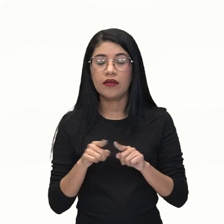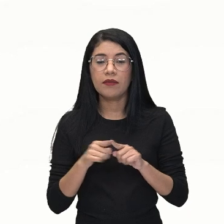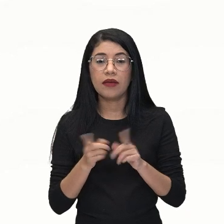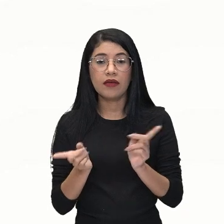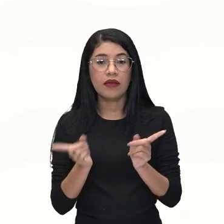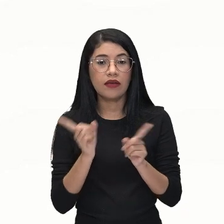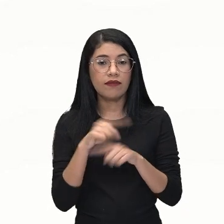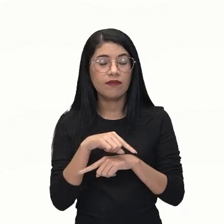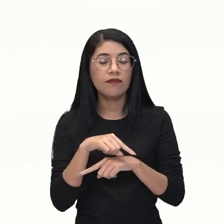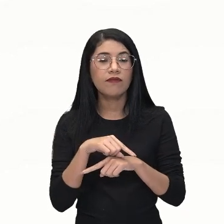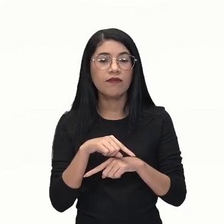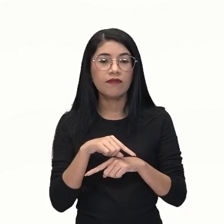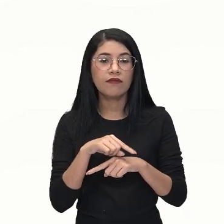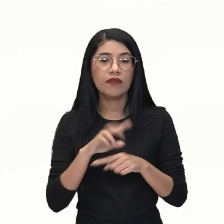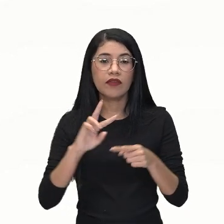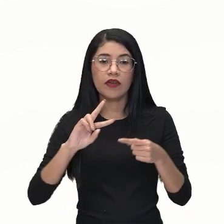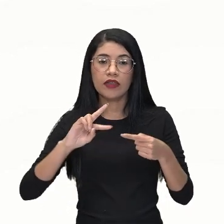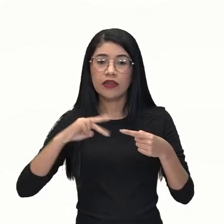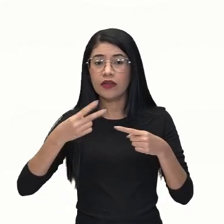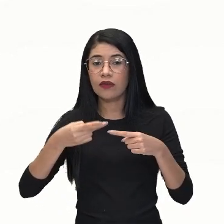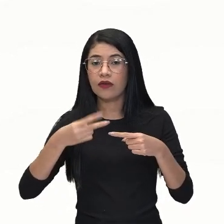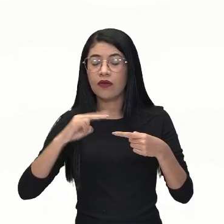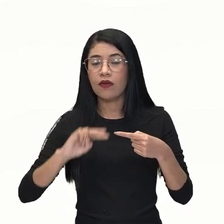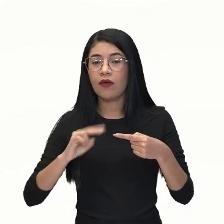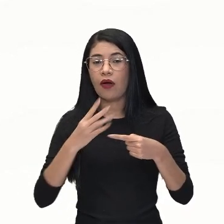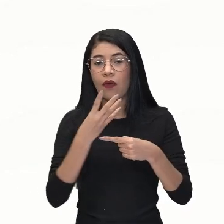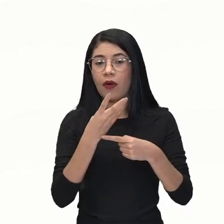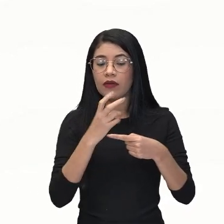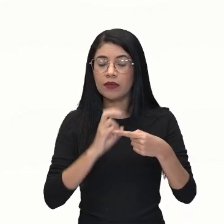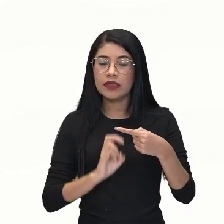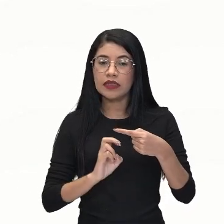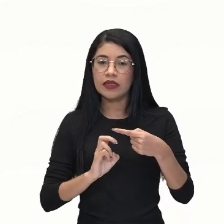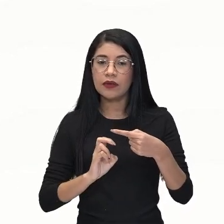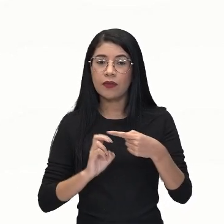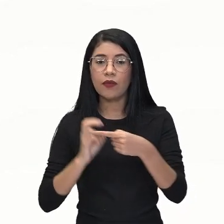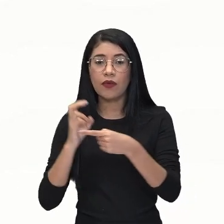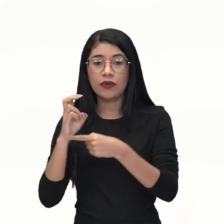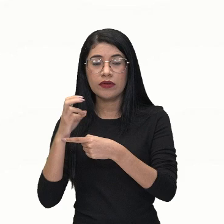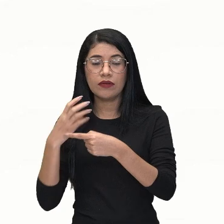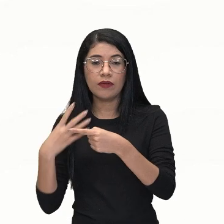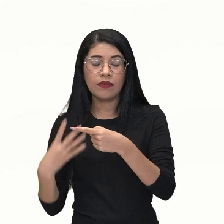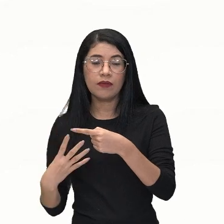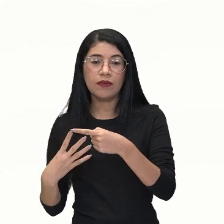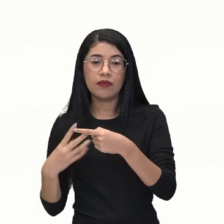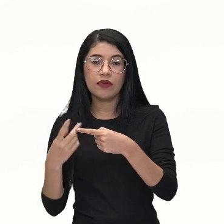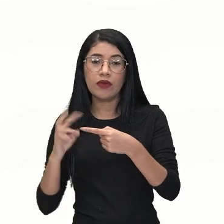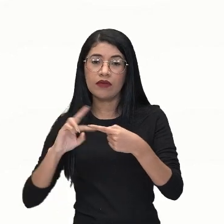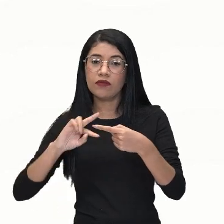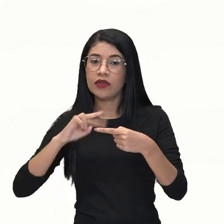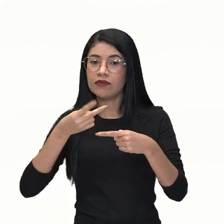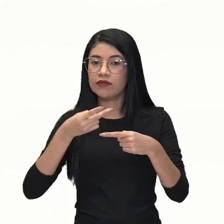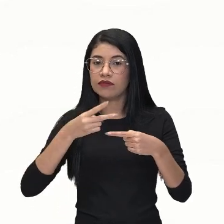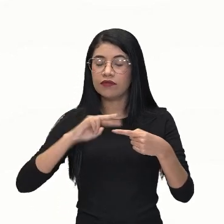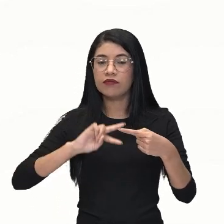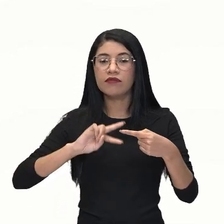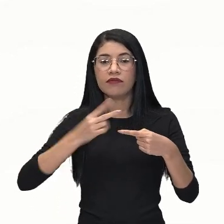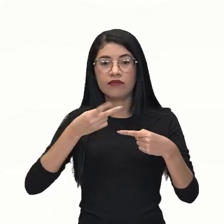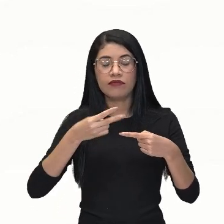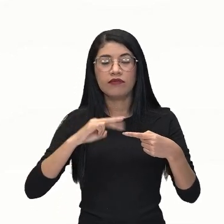inverso. Ó, esse daqui é a minha velocidade. E esse aqui é o